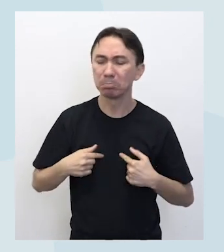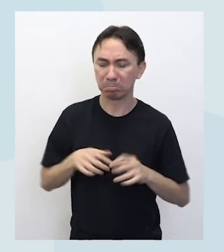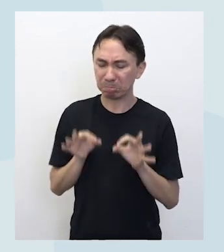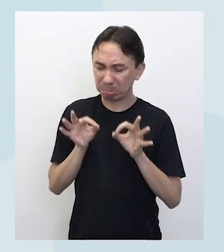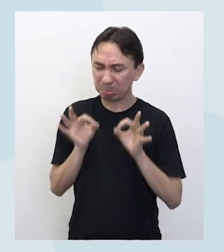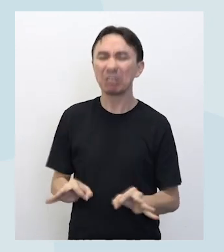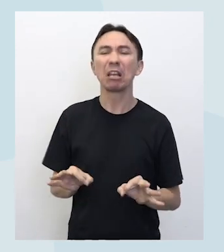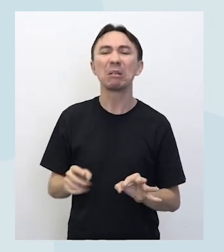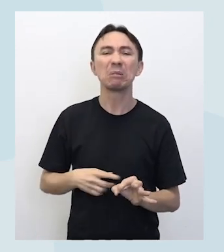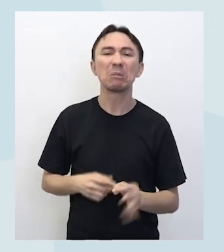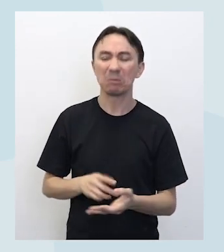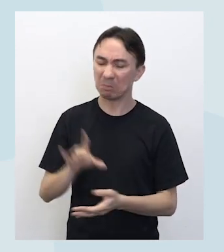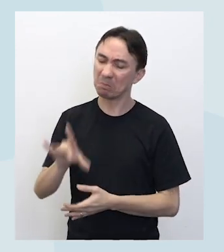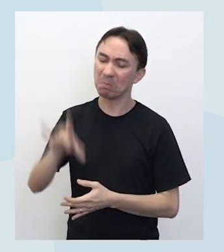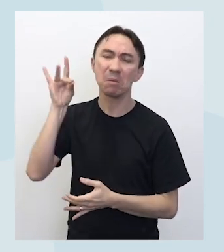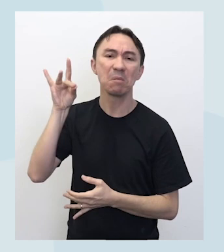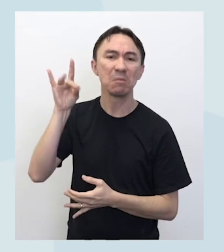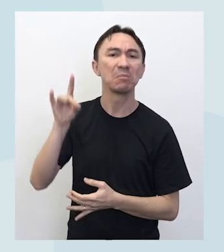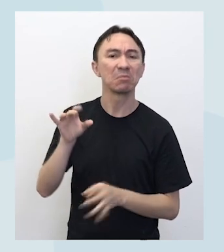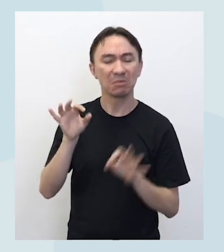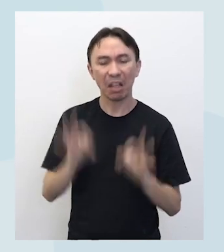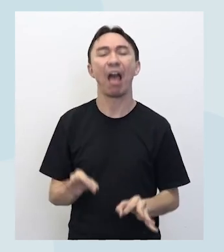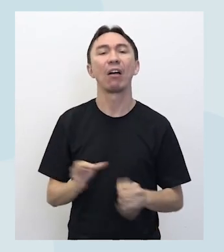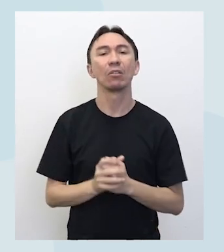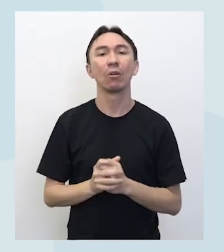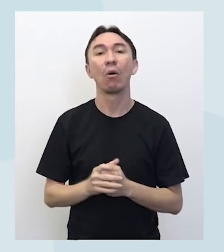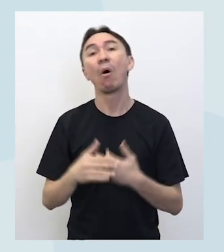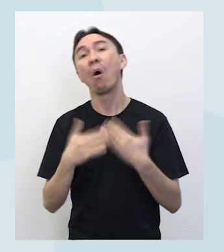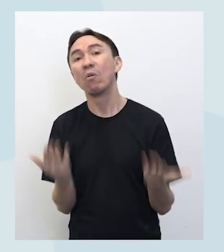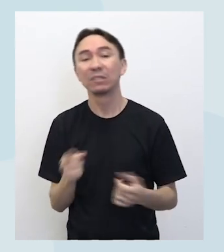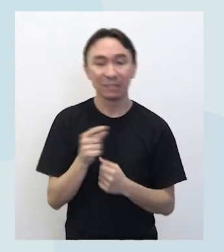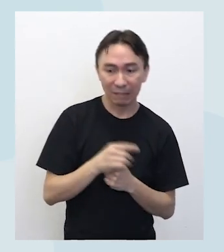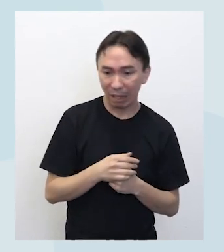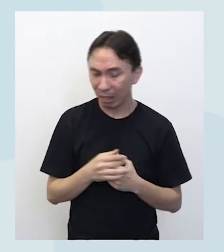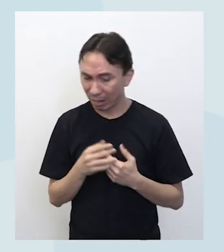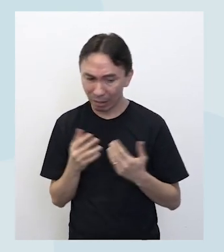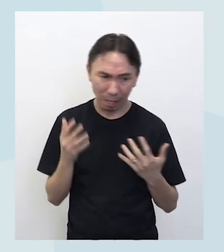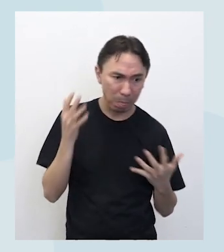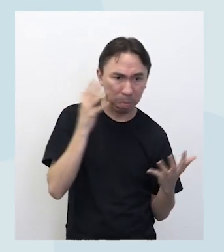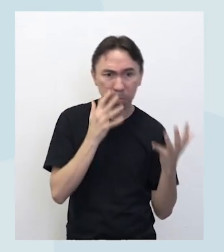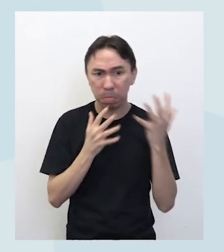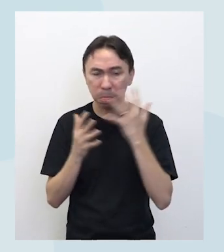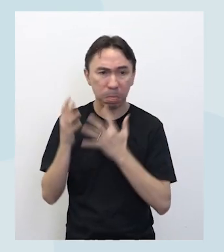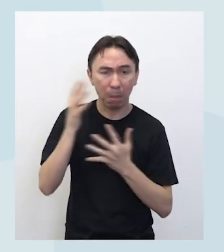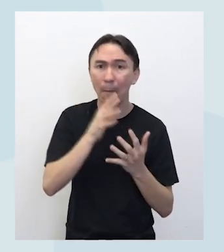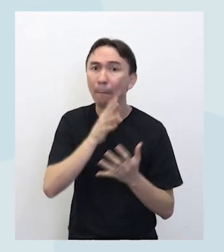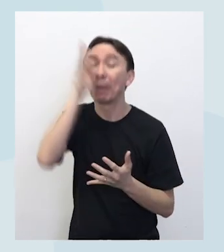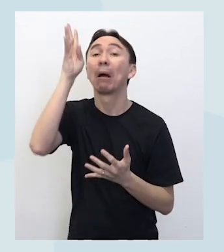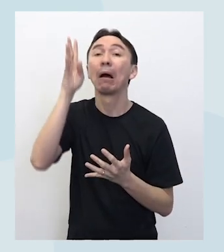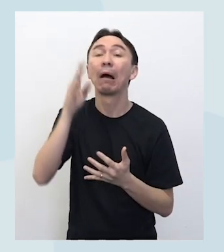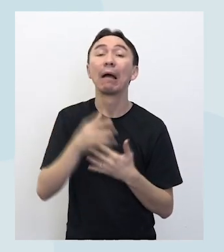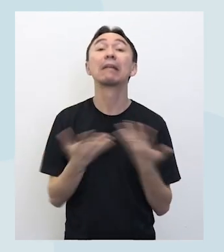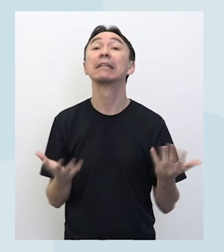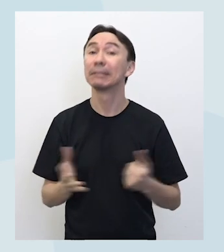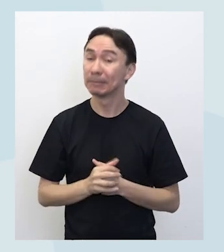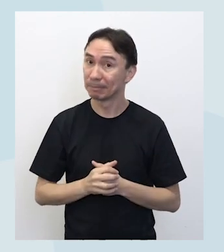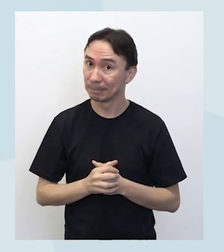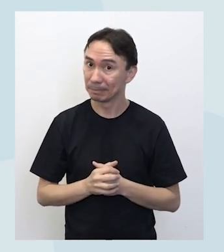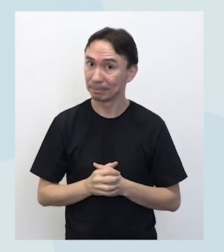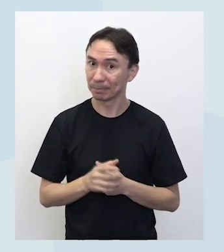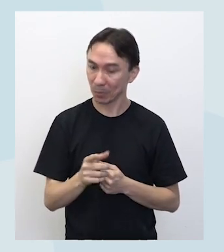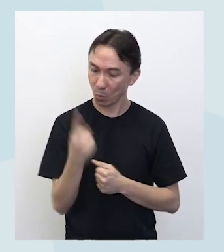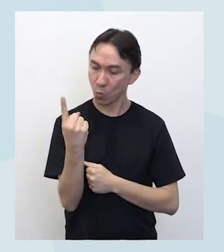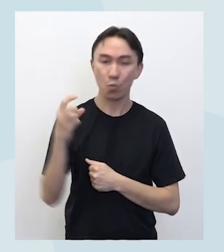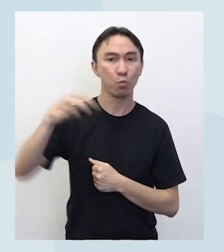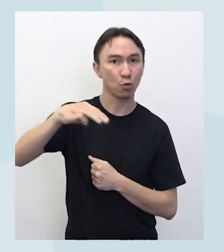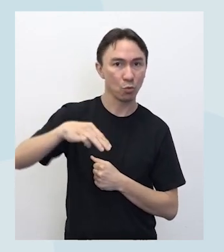tem segurança, sabe que está agindo corretamente, ou é aquela pessoa que age no impulso, sem pensar? 1